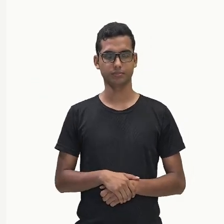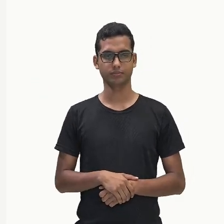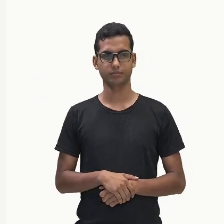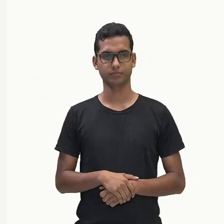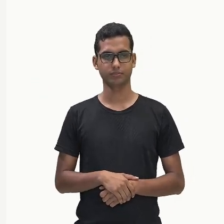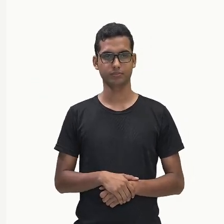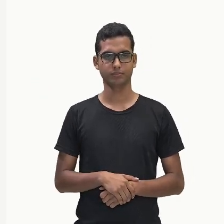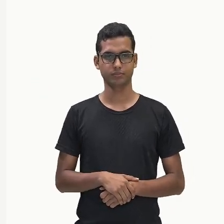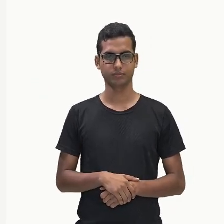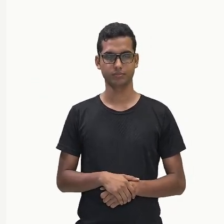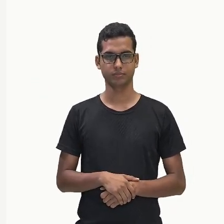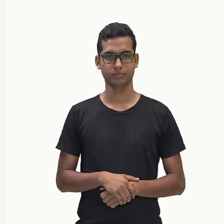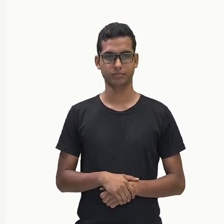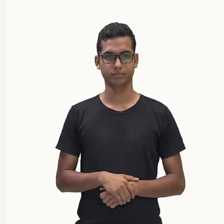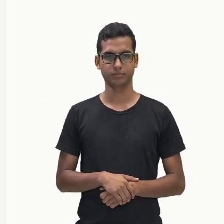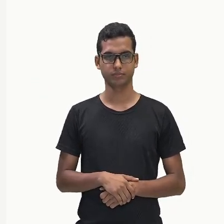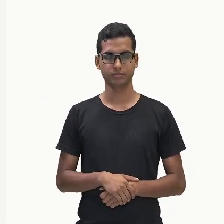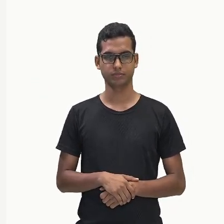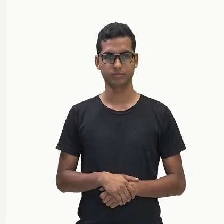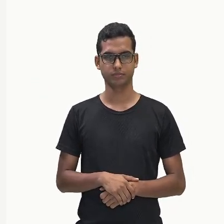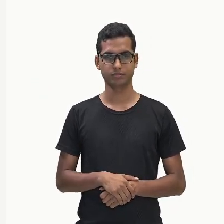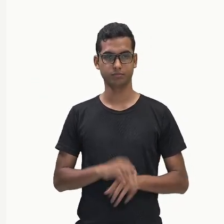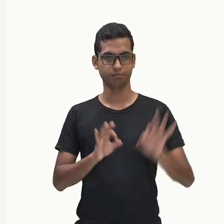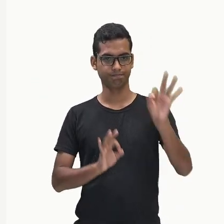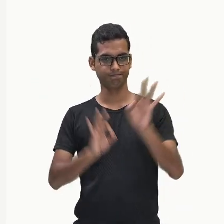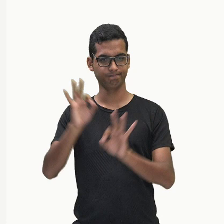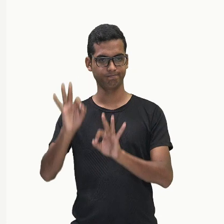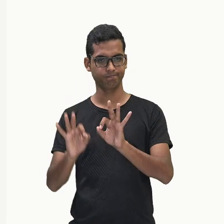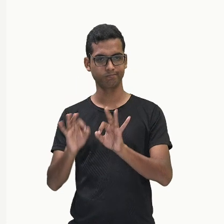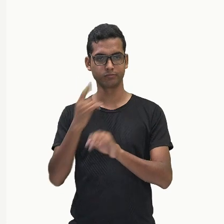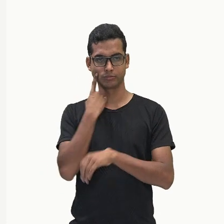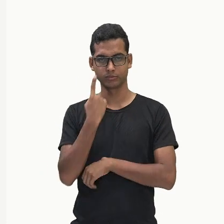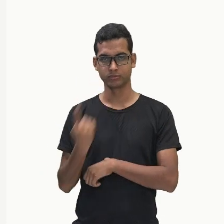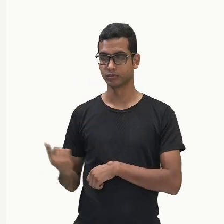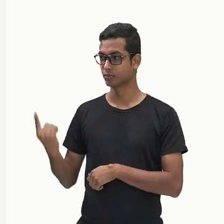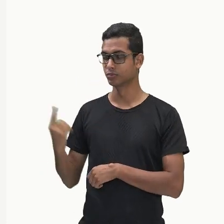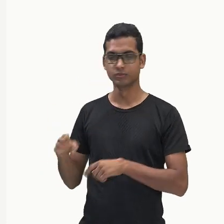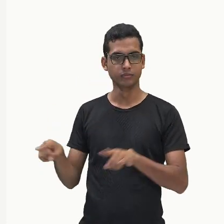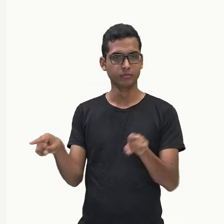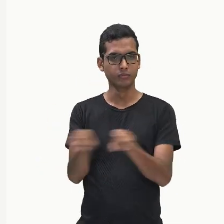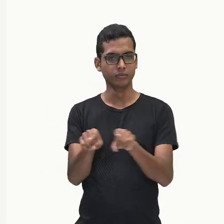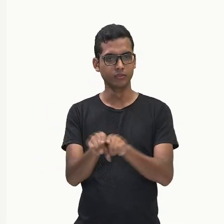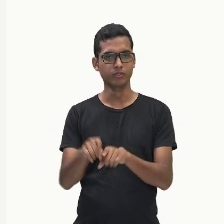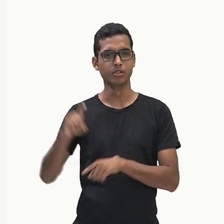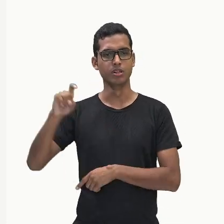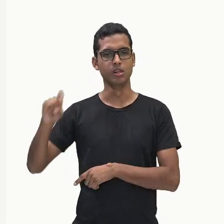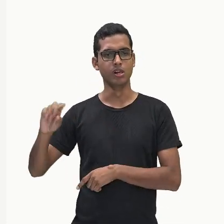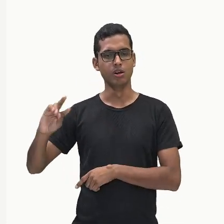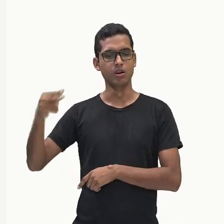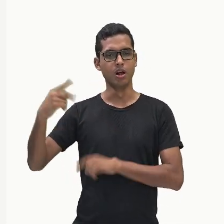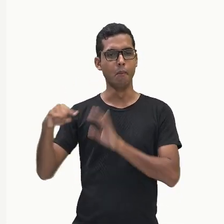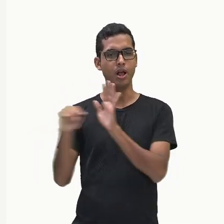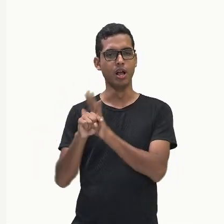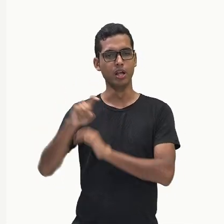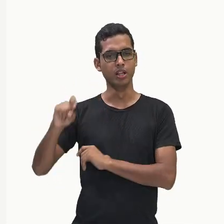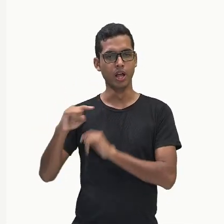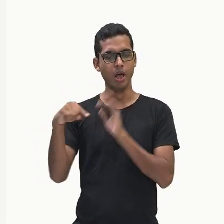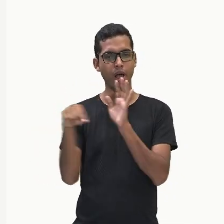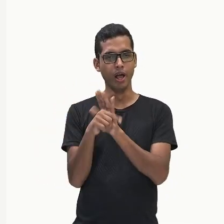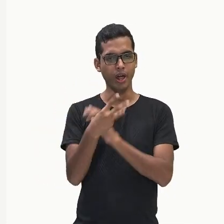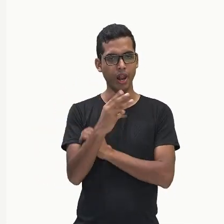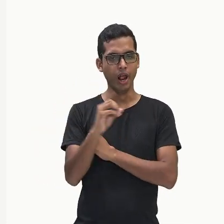menos x menos 30 igual a zero. Como toda função polinomial de grau